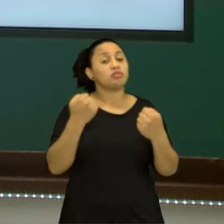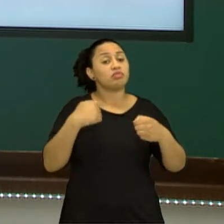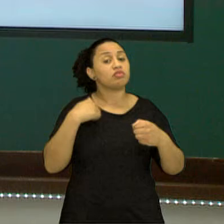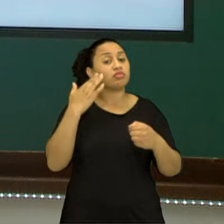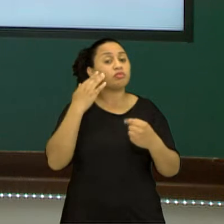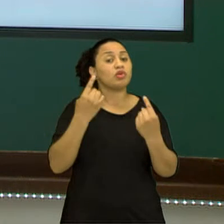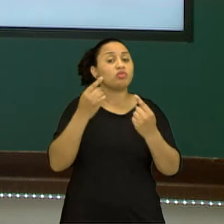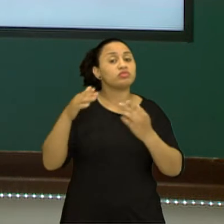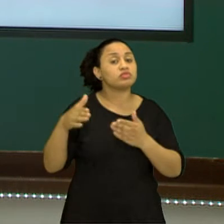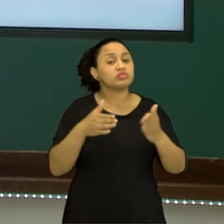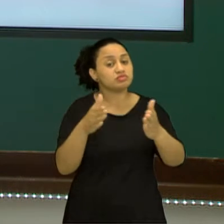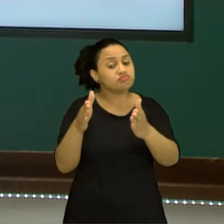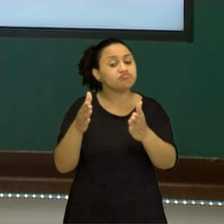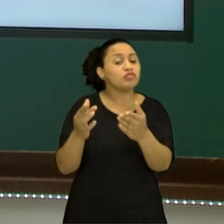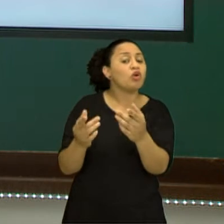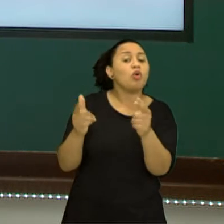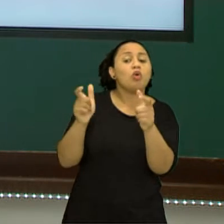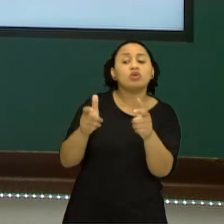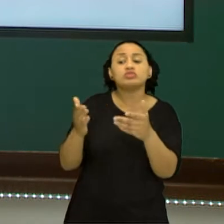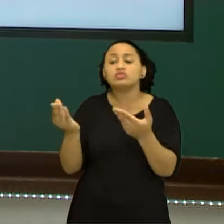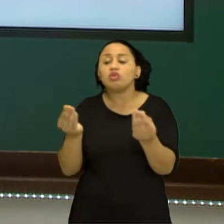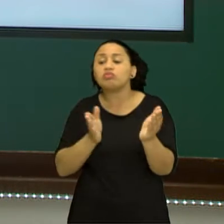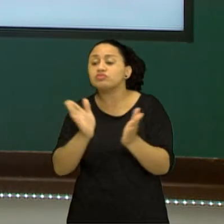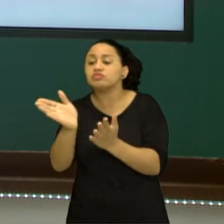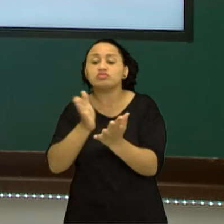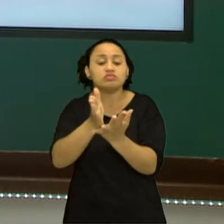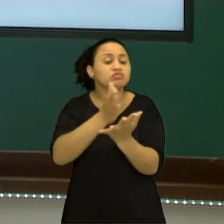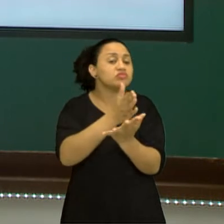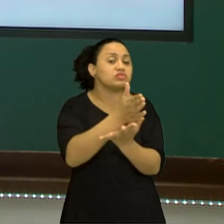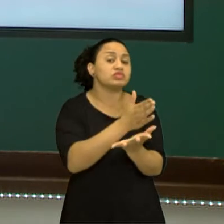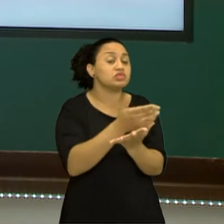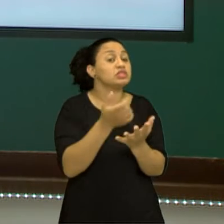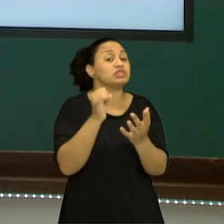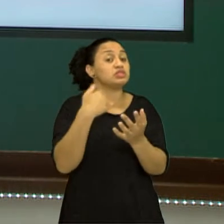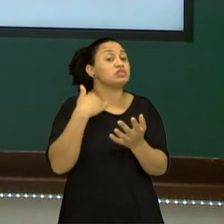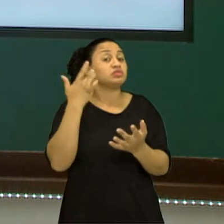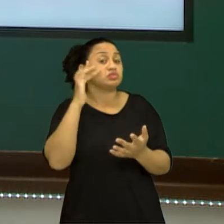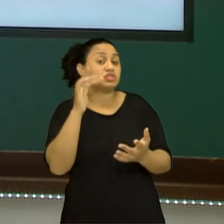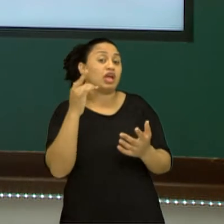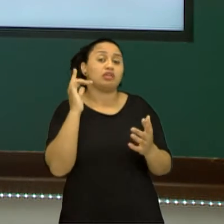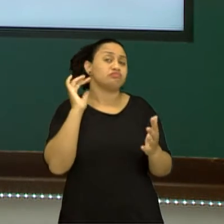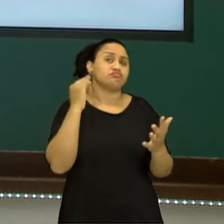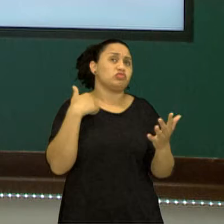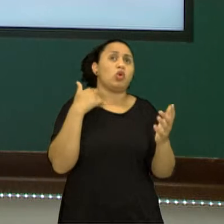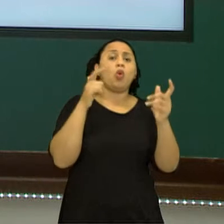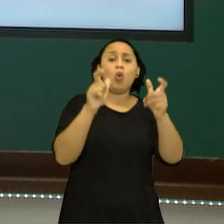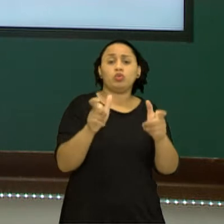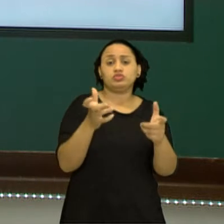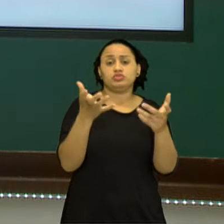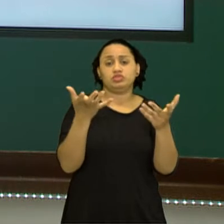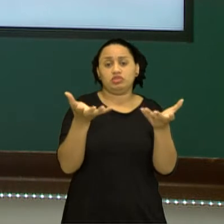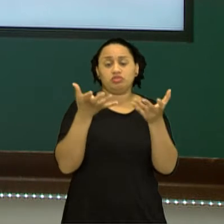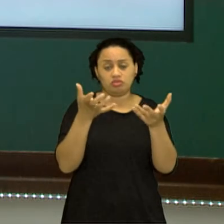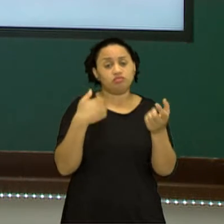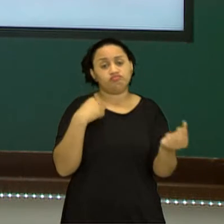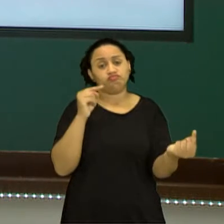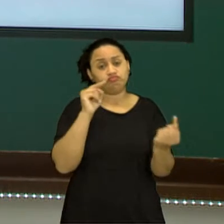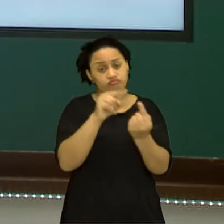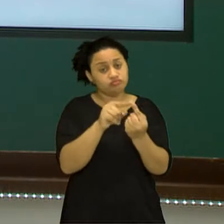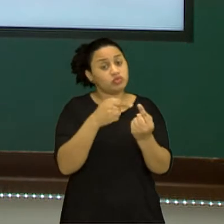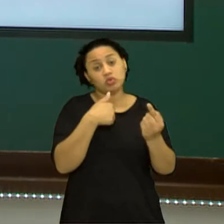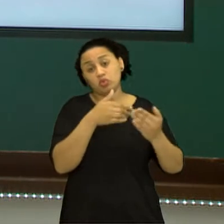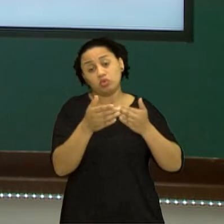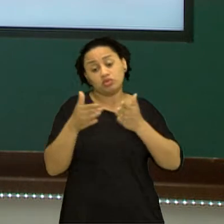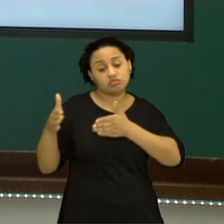quero percorrer, né? Quando a gente não sabe qual é o nosso destino, qualquer caminho serve. Então é importante você pensar no